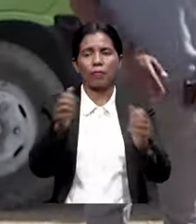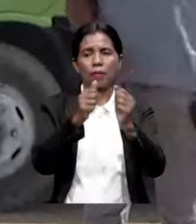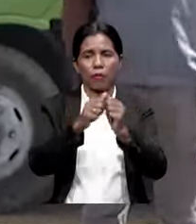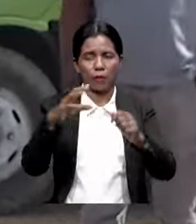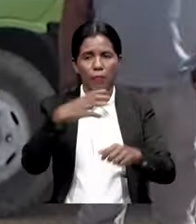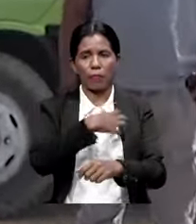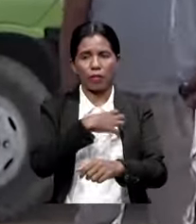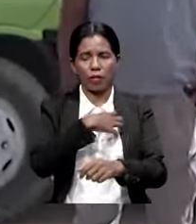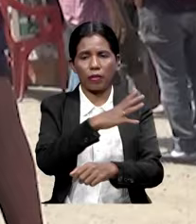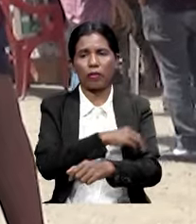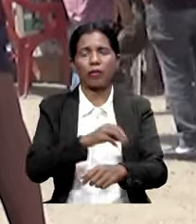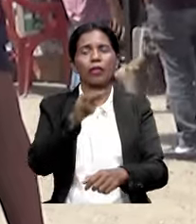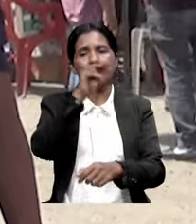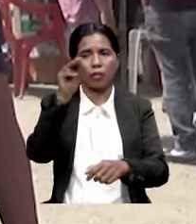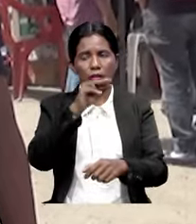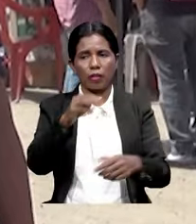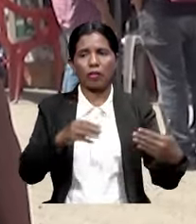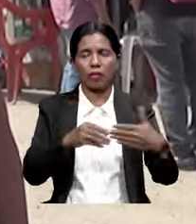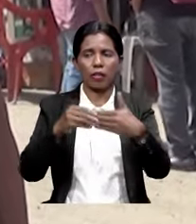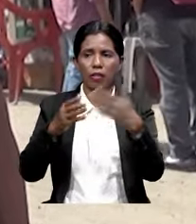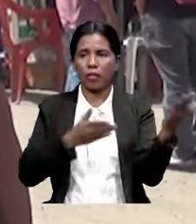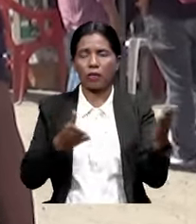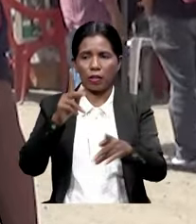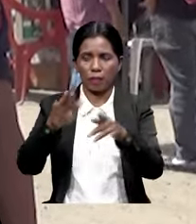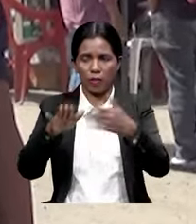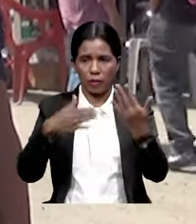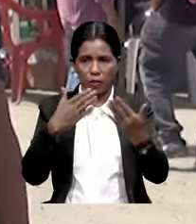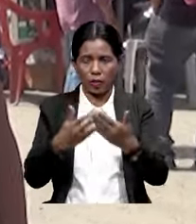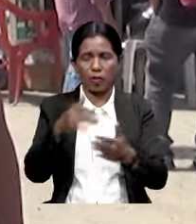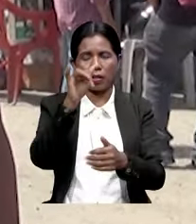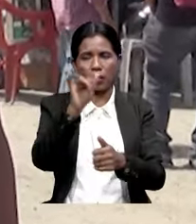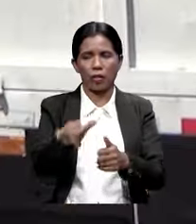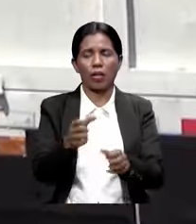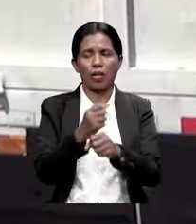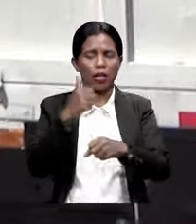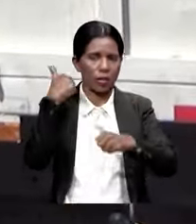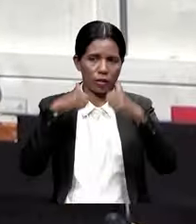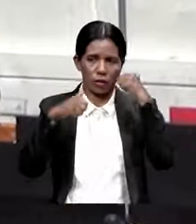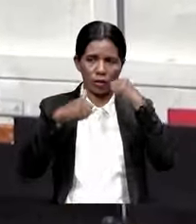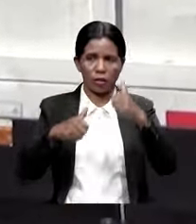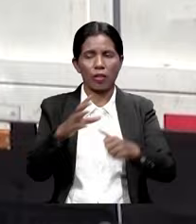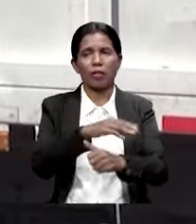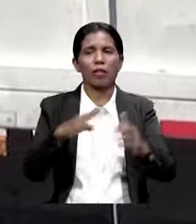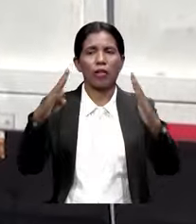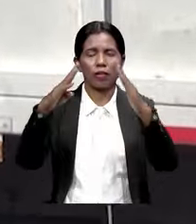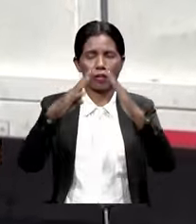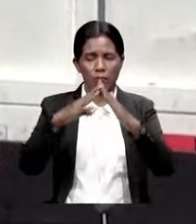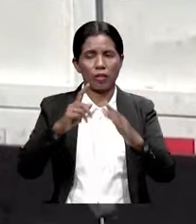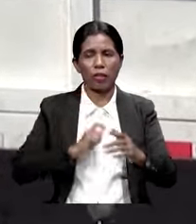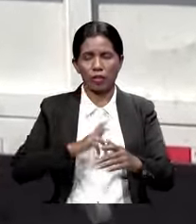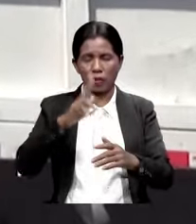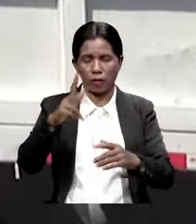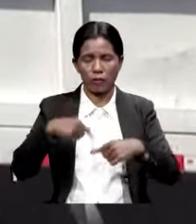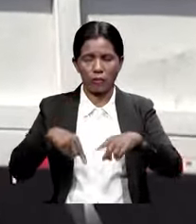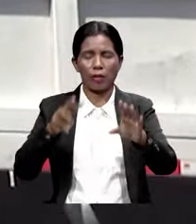polisi esquadra dongalesu segunda ne organiza no tula vendedor sira nebe durante ne halau atividade negosiu ia area uma ada tasetolu hodi ba